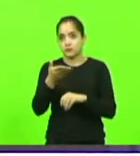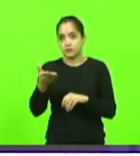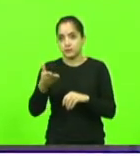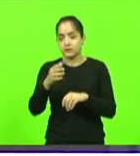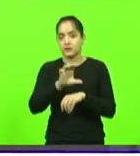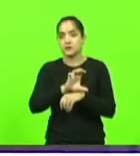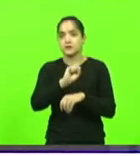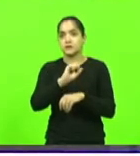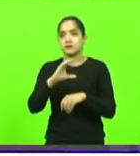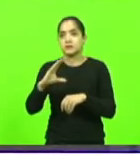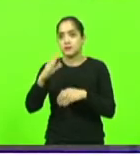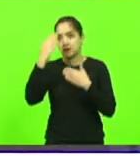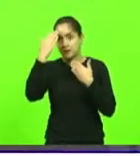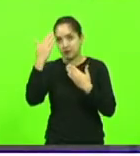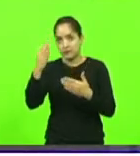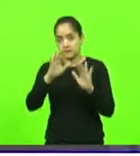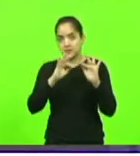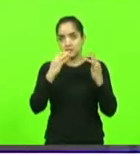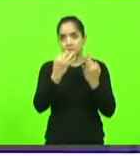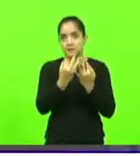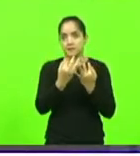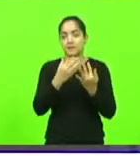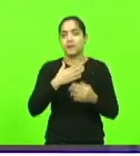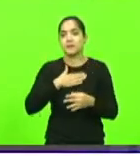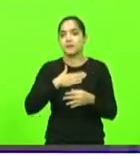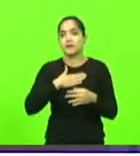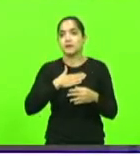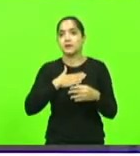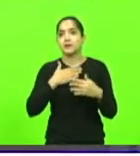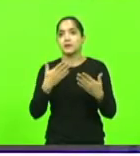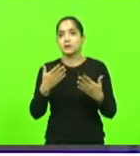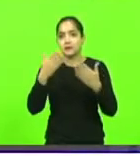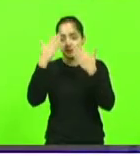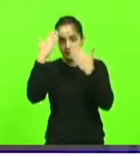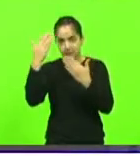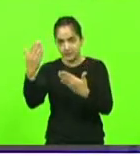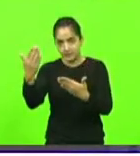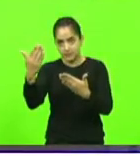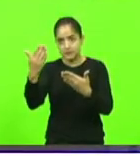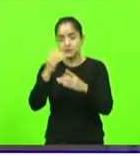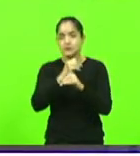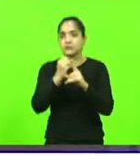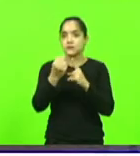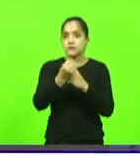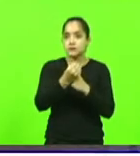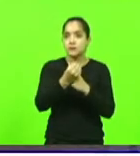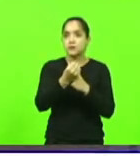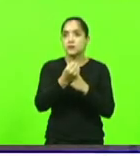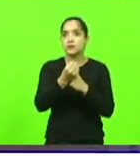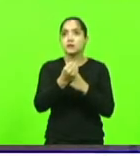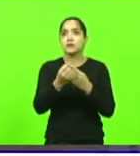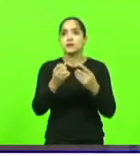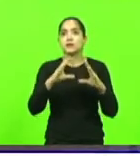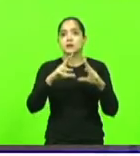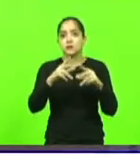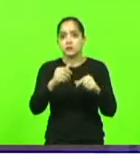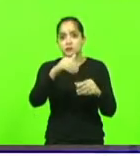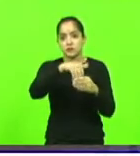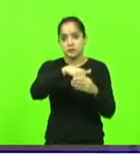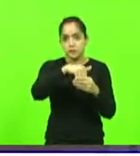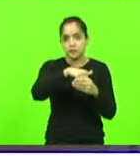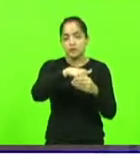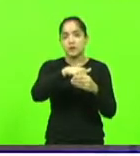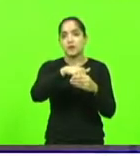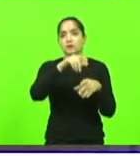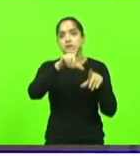Catarina, agradecer a minha família, agradecer a sociedade catarinense e os eleitores que deram essa oportunidade